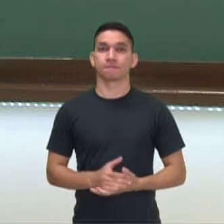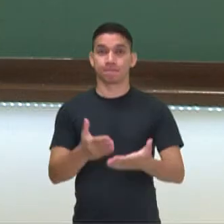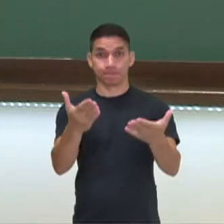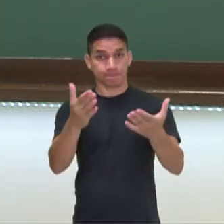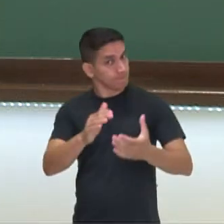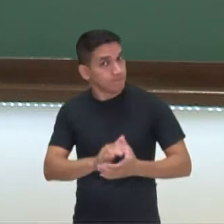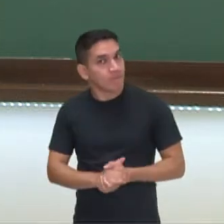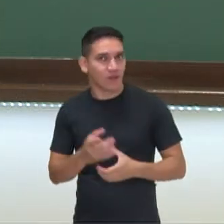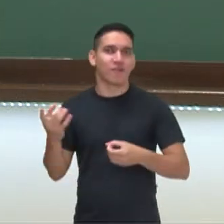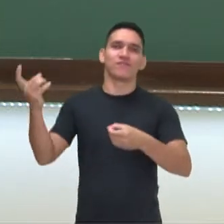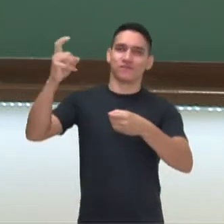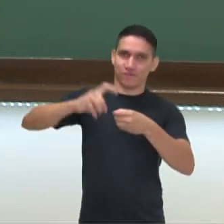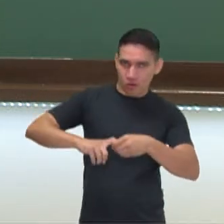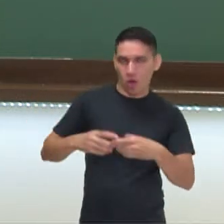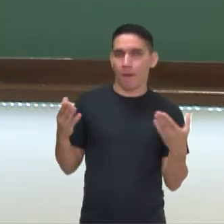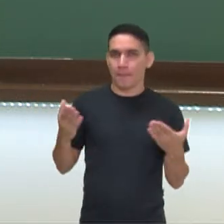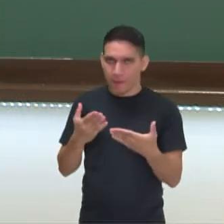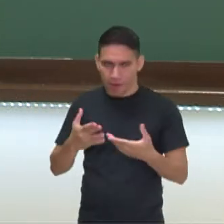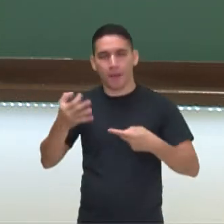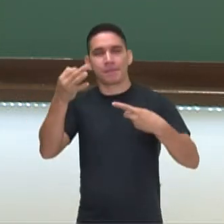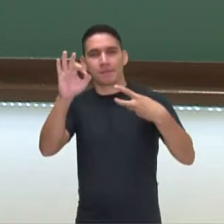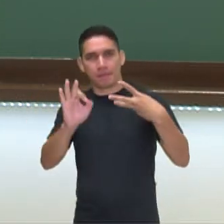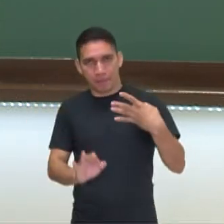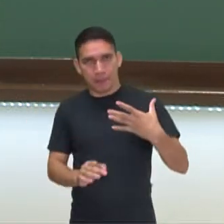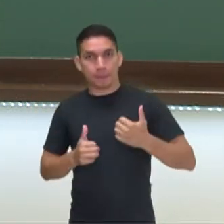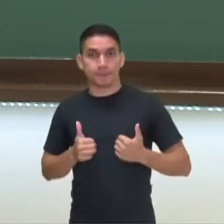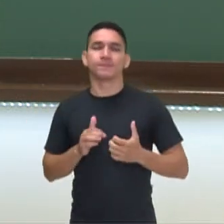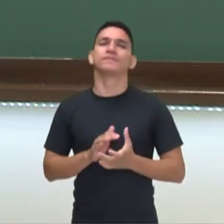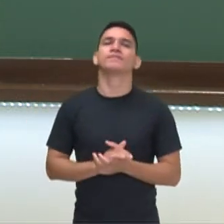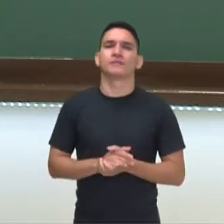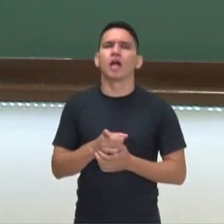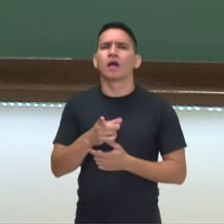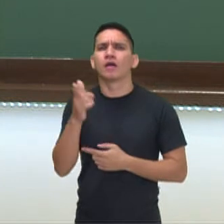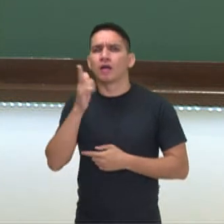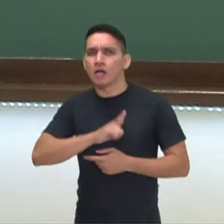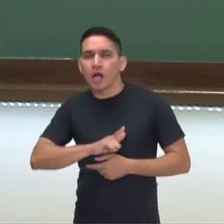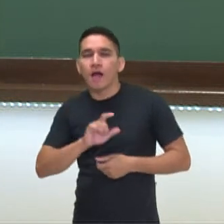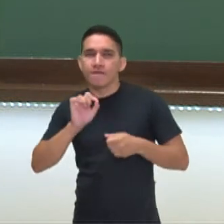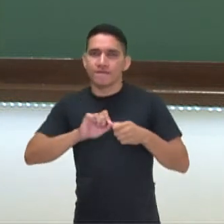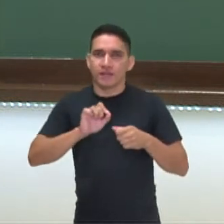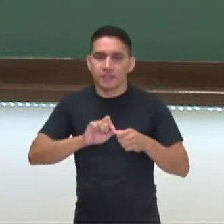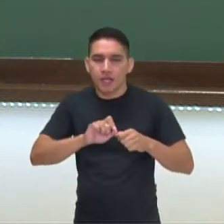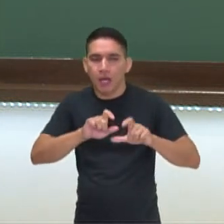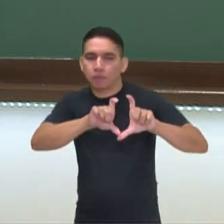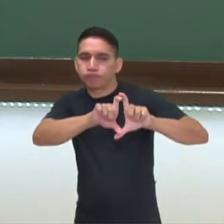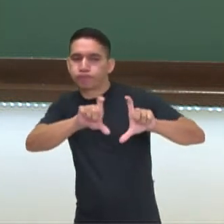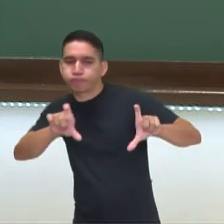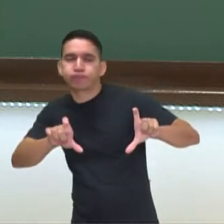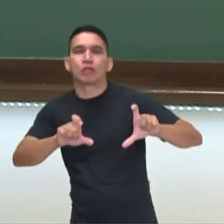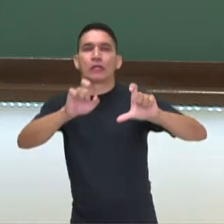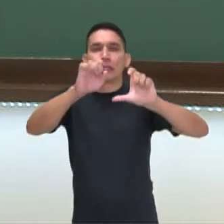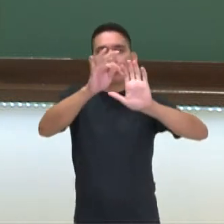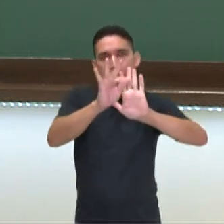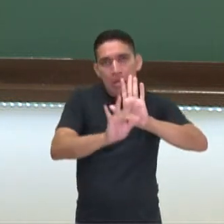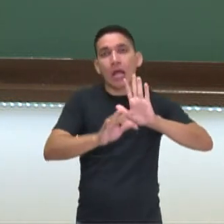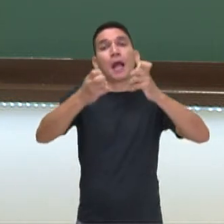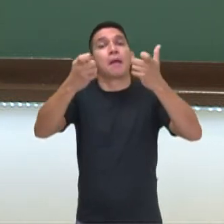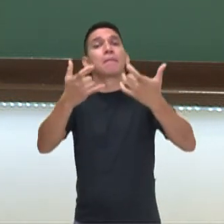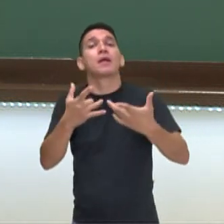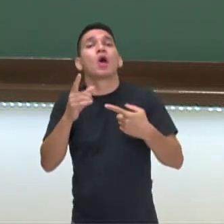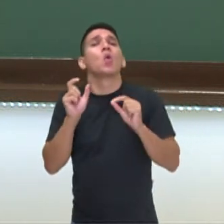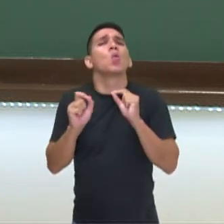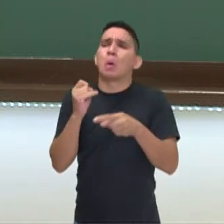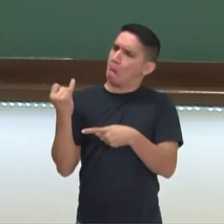Galera, voltamos com a correção, né? Então você construiu aí um parágrafo sobre a importância de